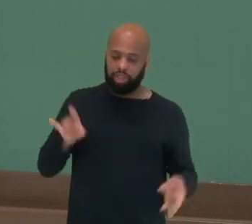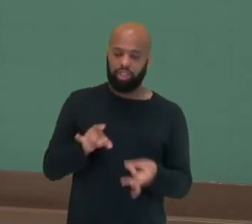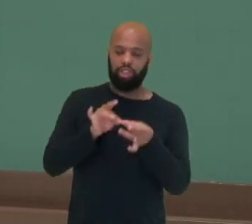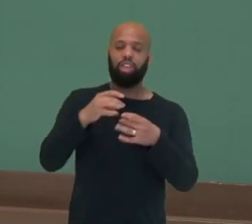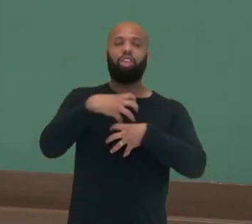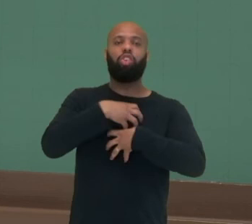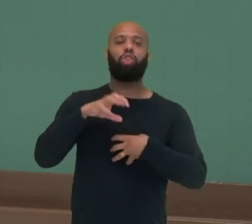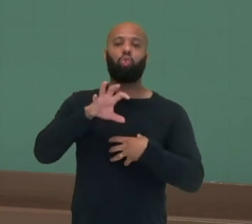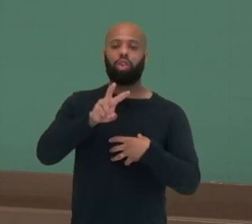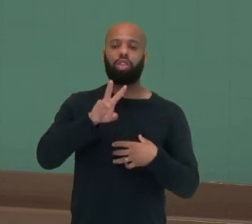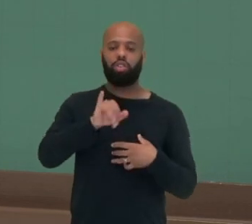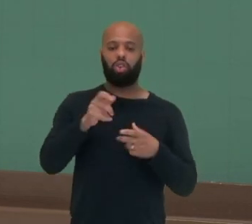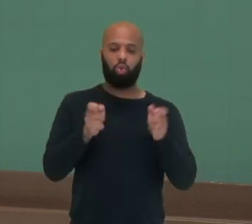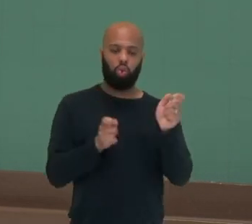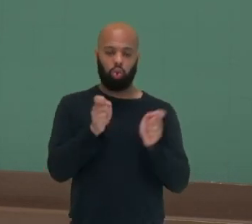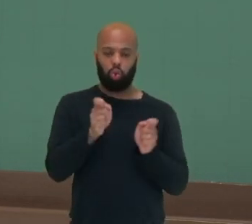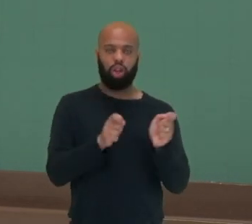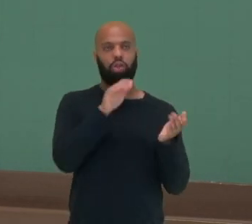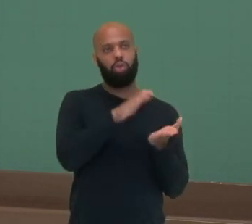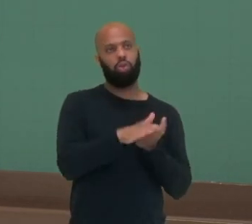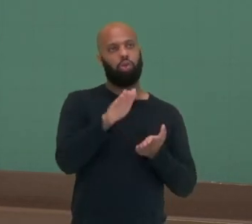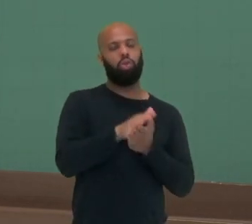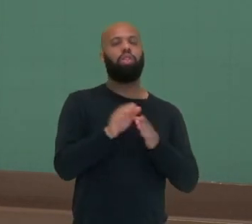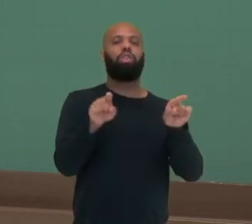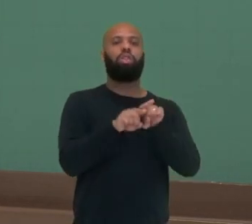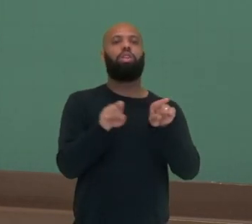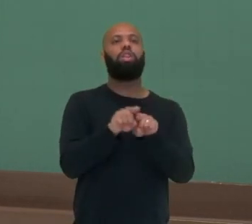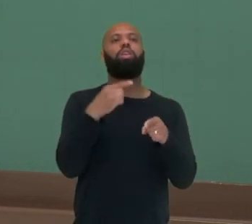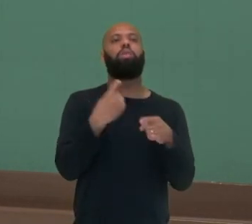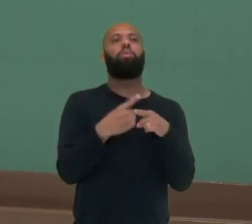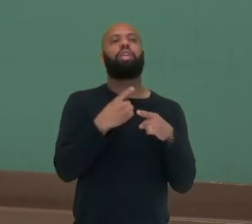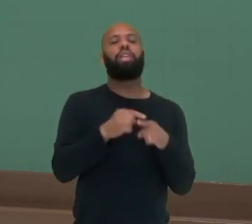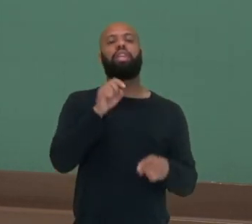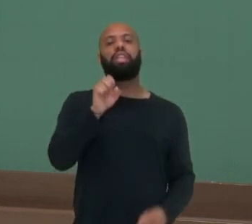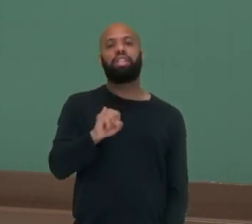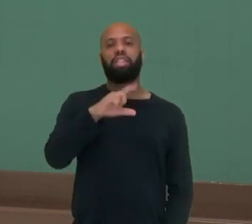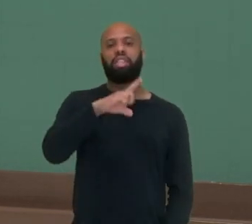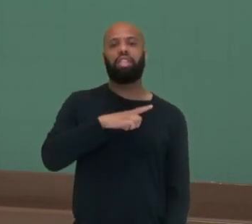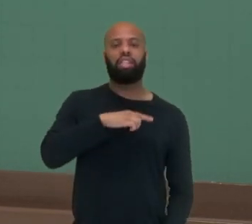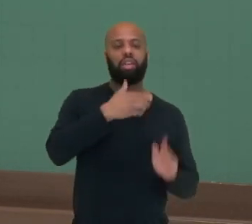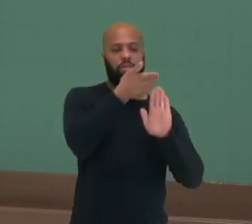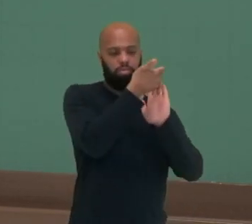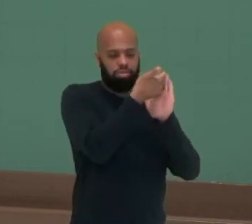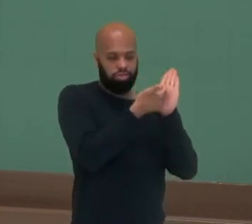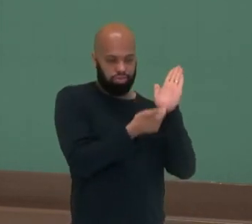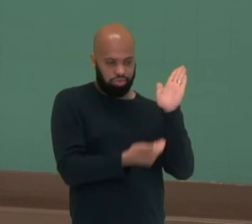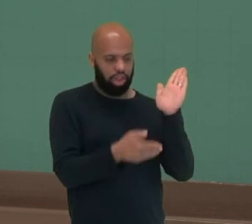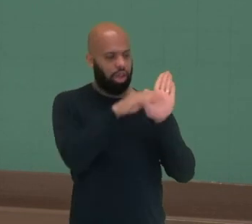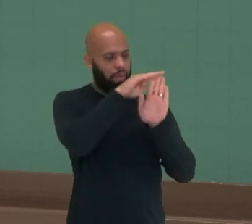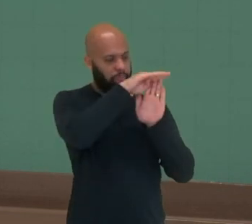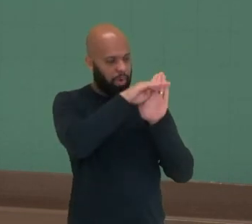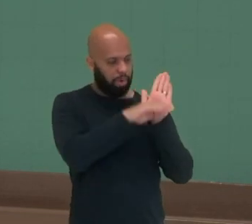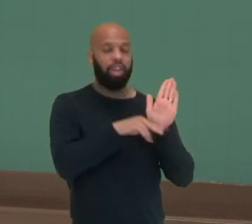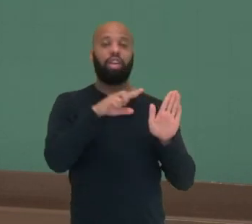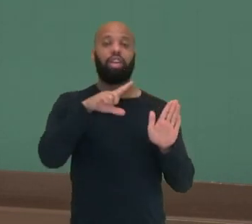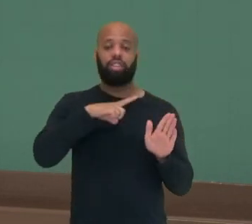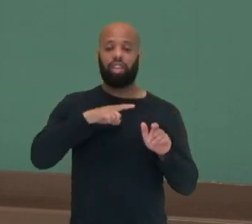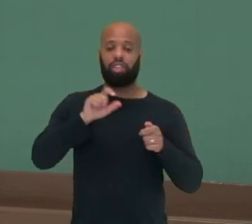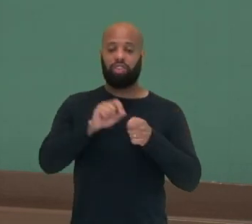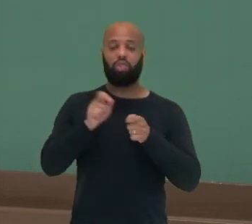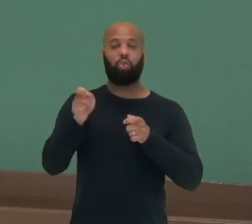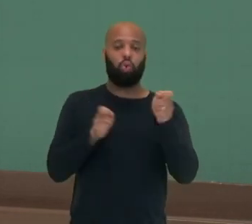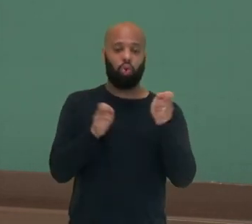para controlar aqueles custos. Porque se ele tem um cardápio grande, ele vai ter que, obviamente, fazer o controle